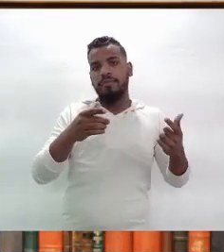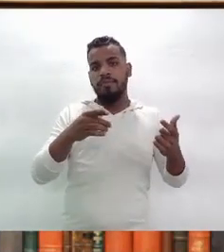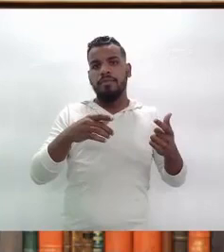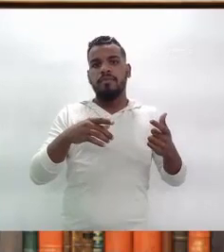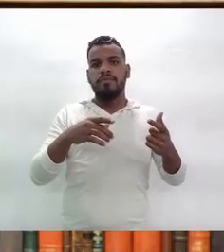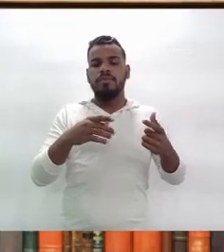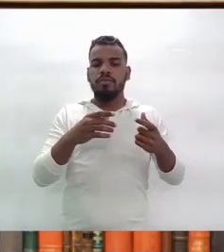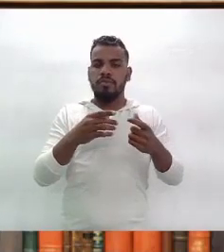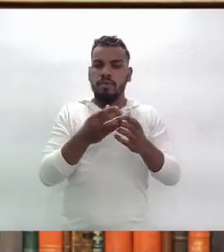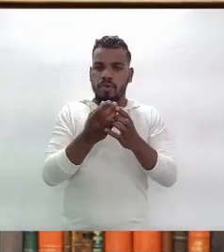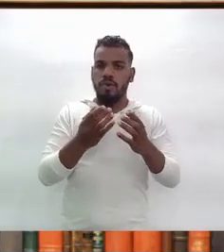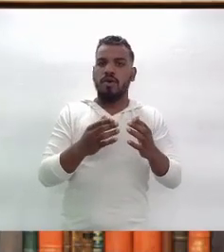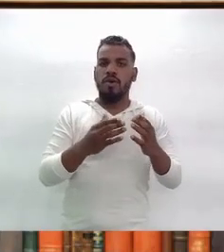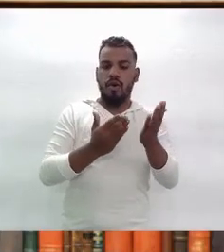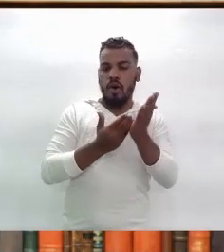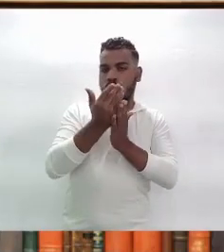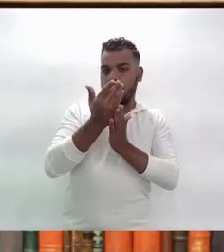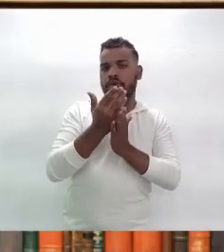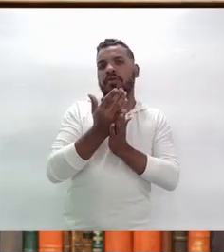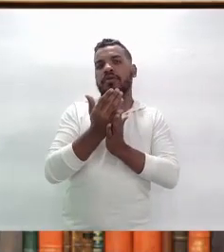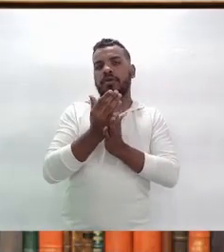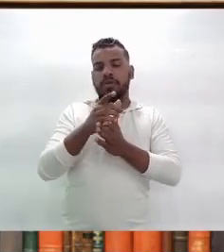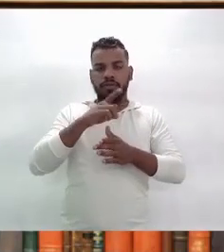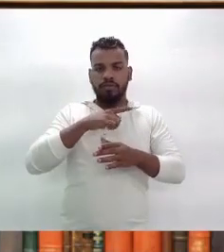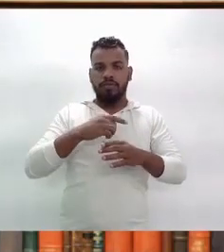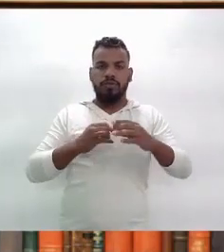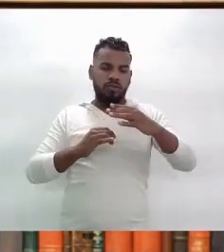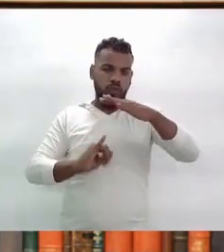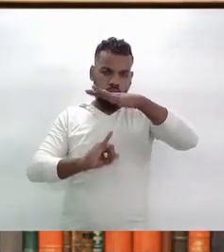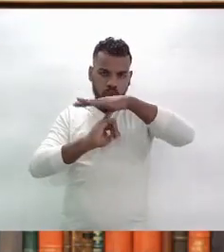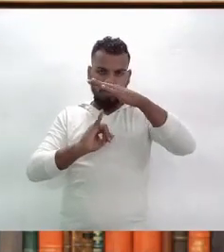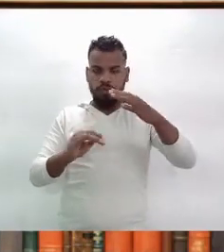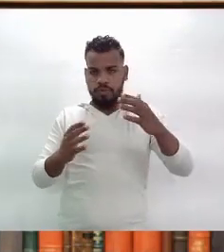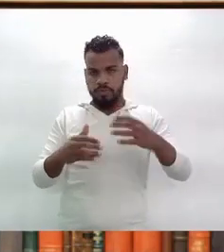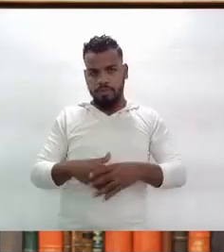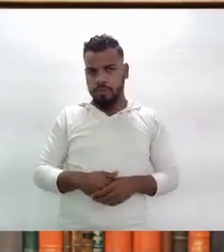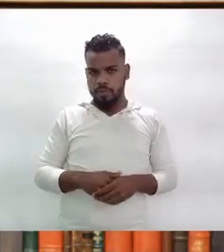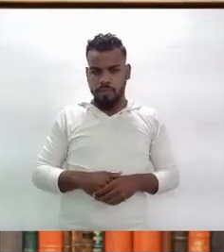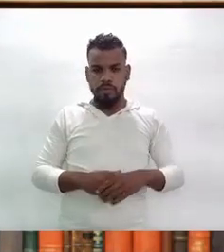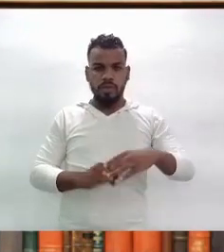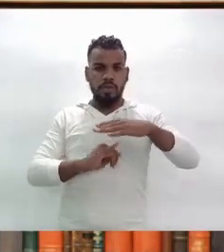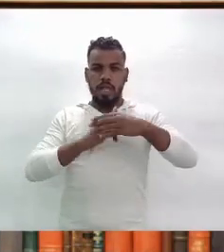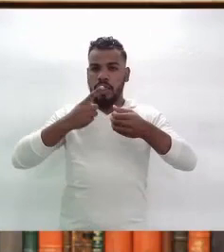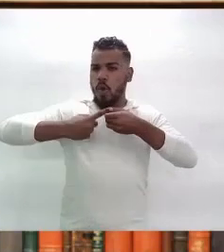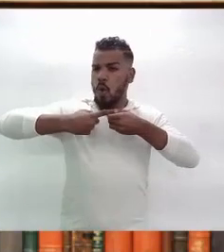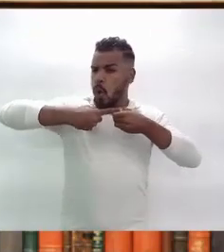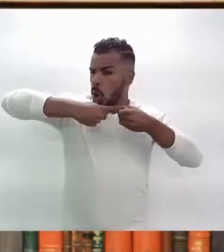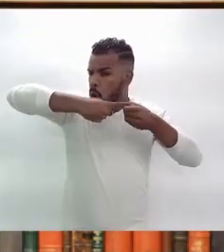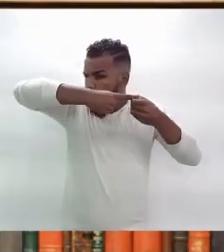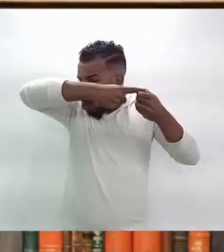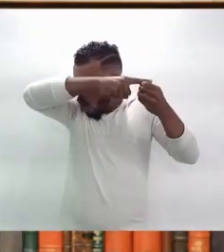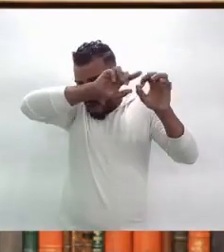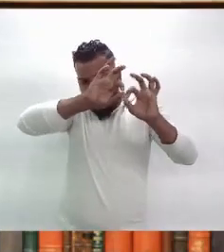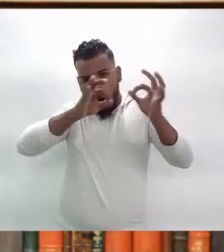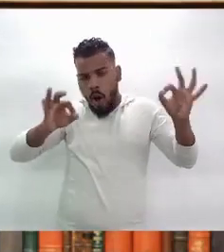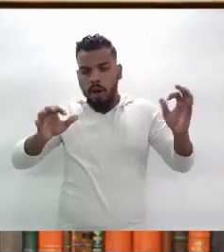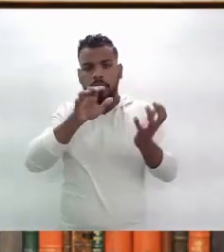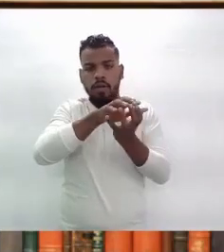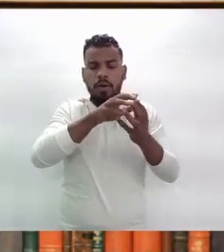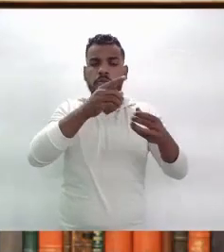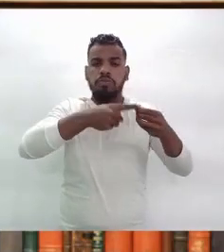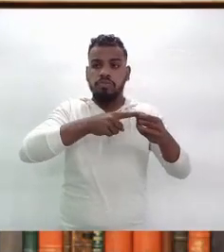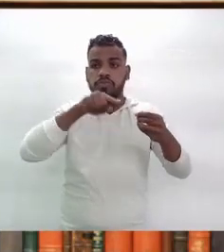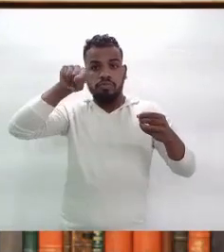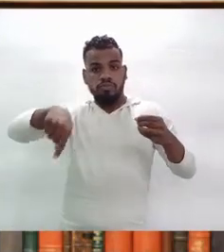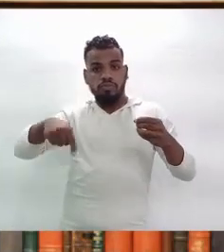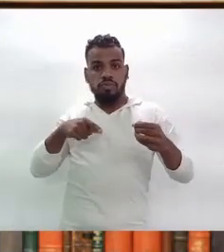vivenciou maracatu na área de instituições, né? No interior de Pernambuco mesmo, e vivenciou maracatu